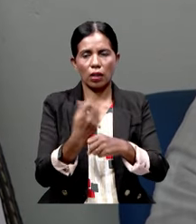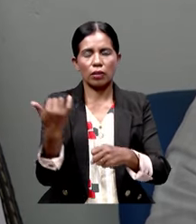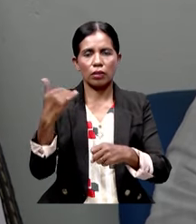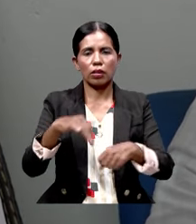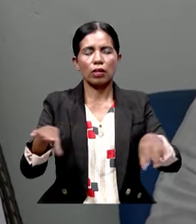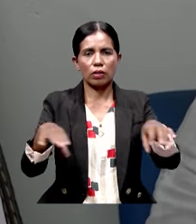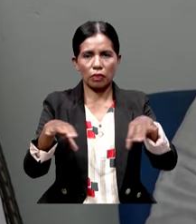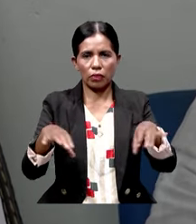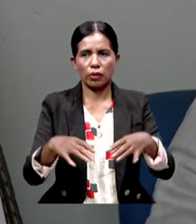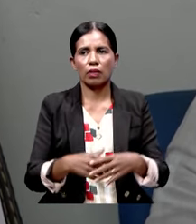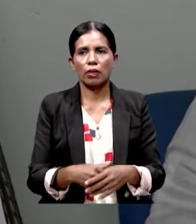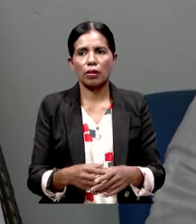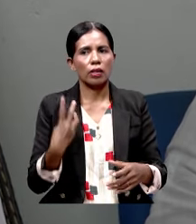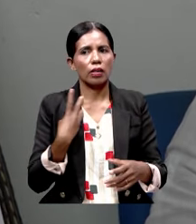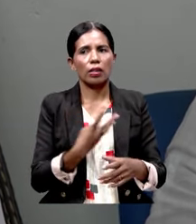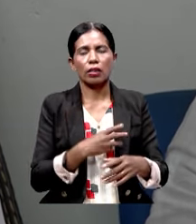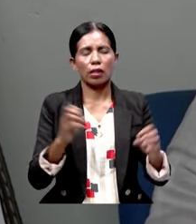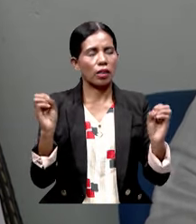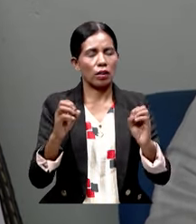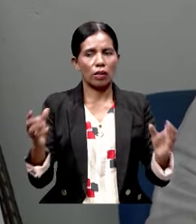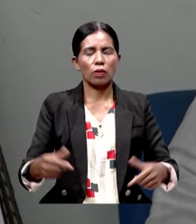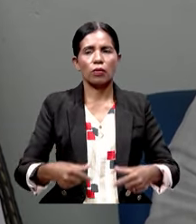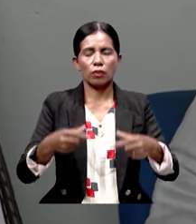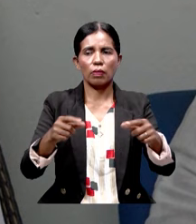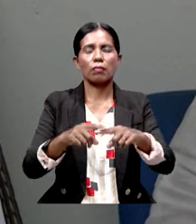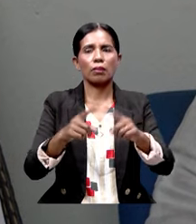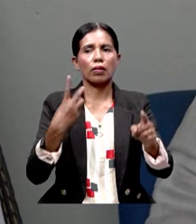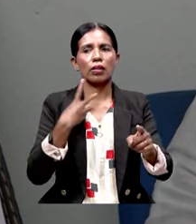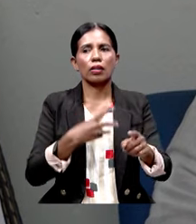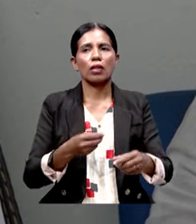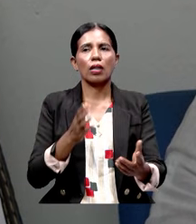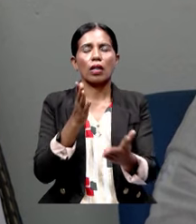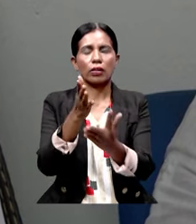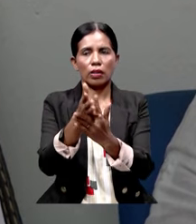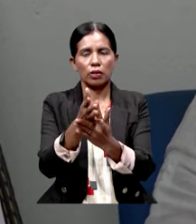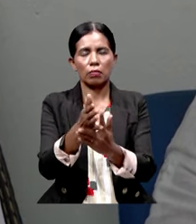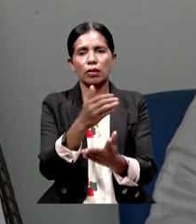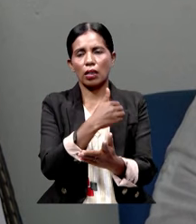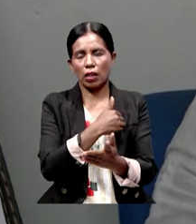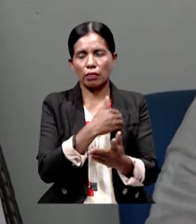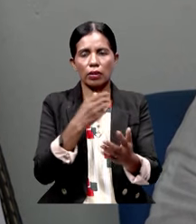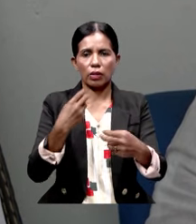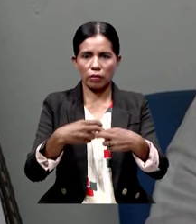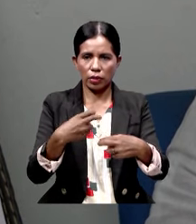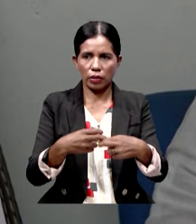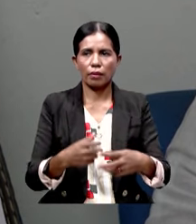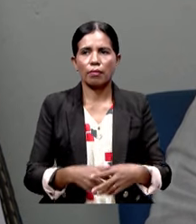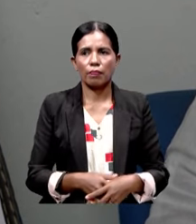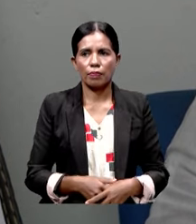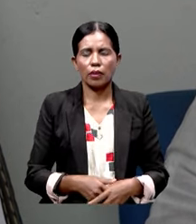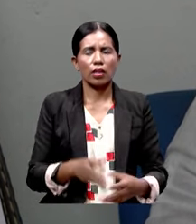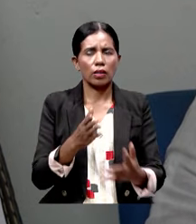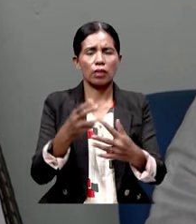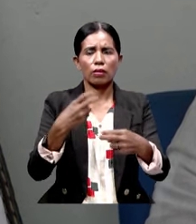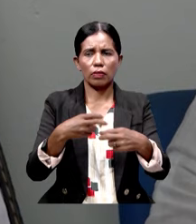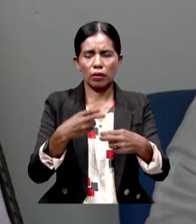investimentos. Ita lá os lá coi fo, ita fo mas acesso maca sei a dificuldades. Acesso a dificuldades